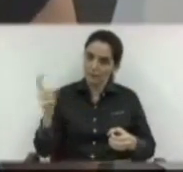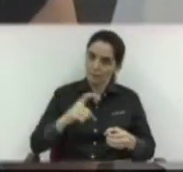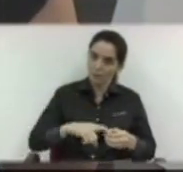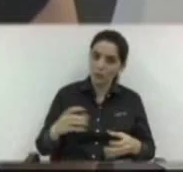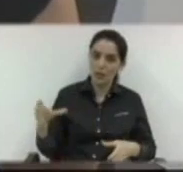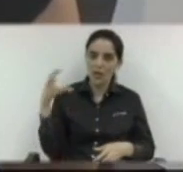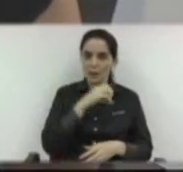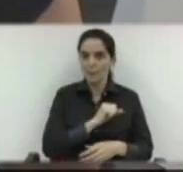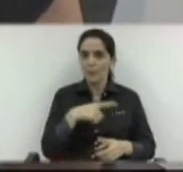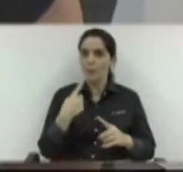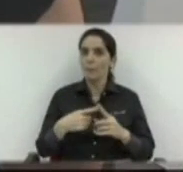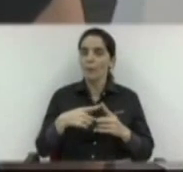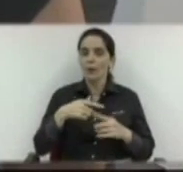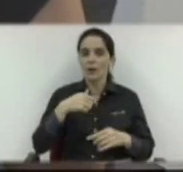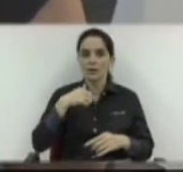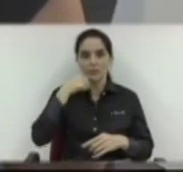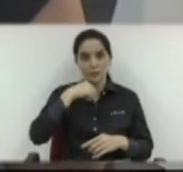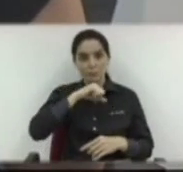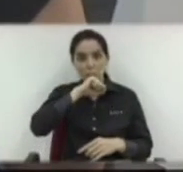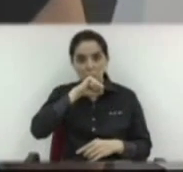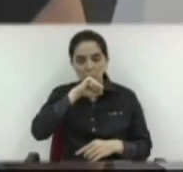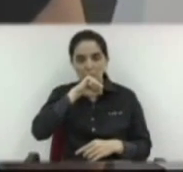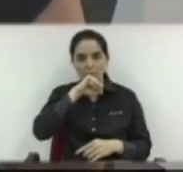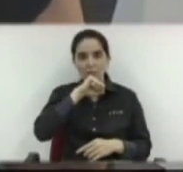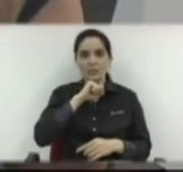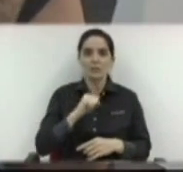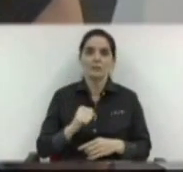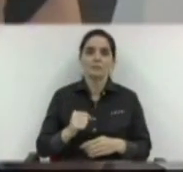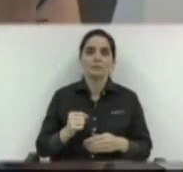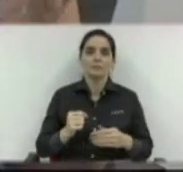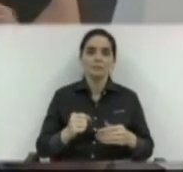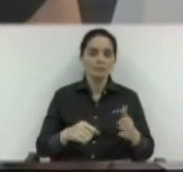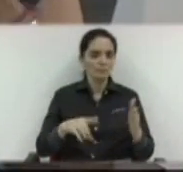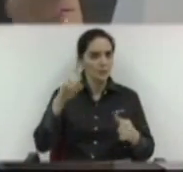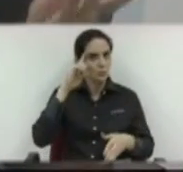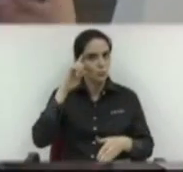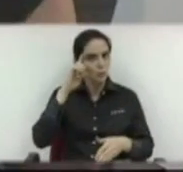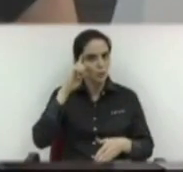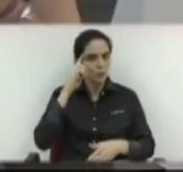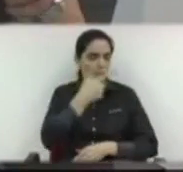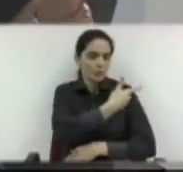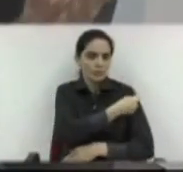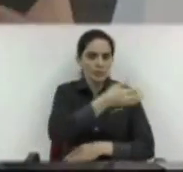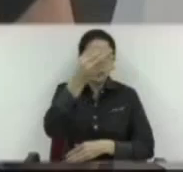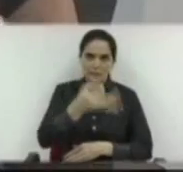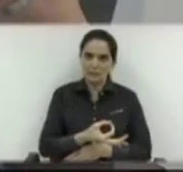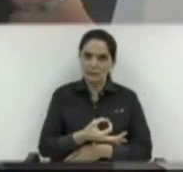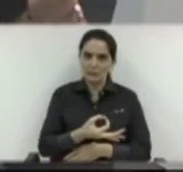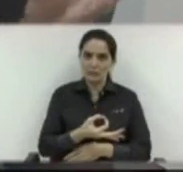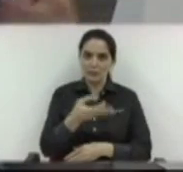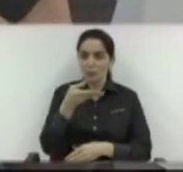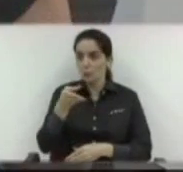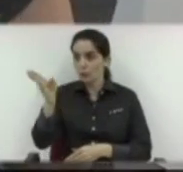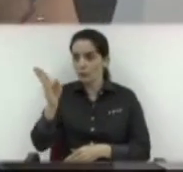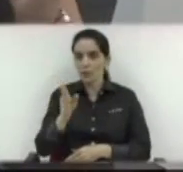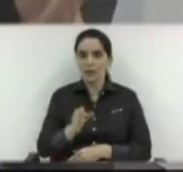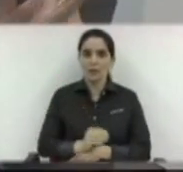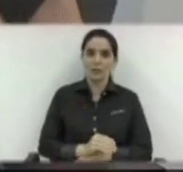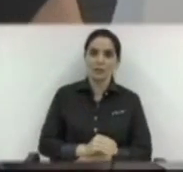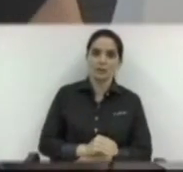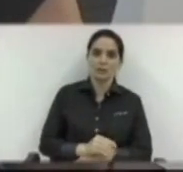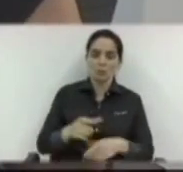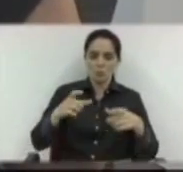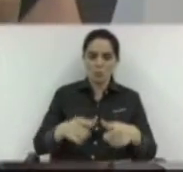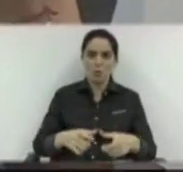mães, principalmente o calendário de vacinação em relação às crianças, as mães, né, chegam no postinho, não tem, e querem saber,